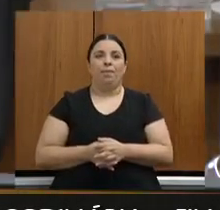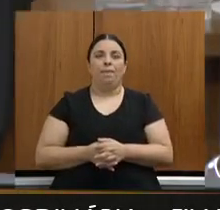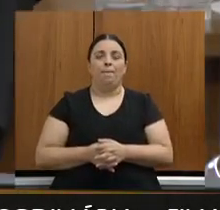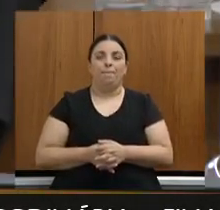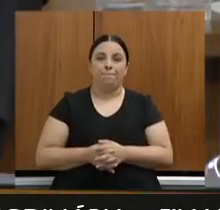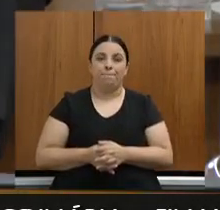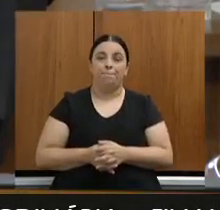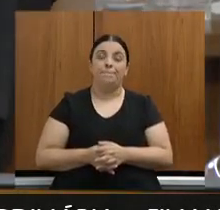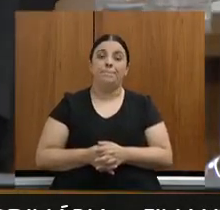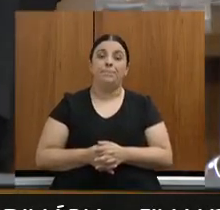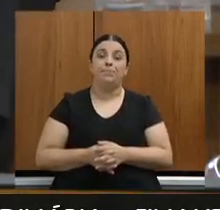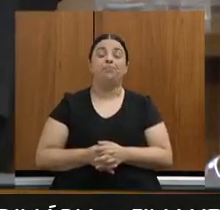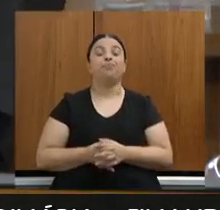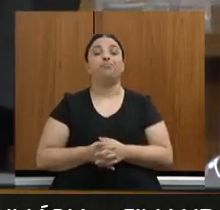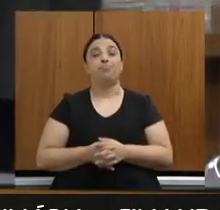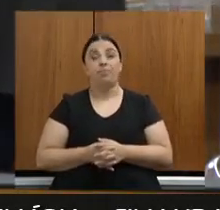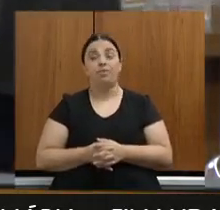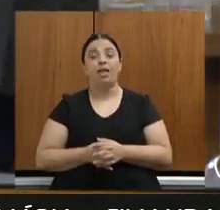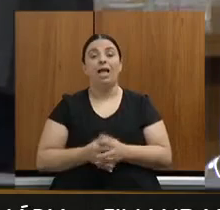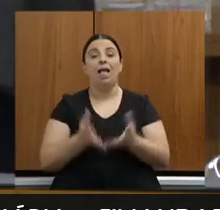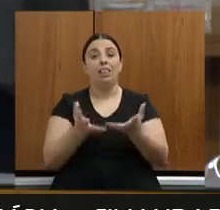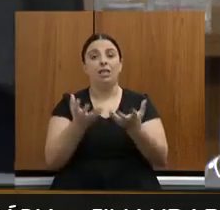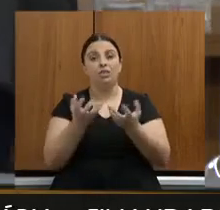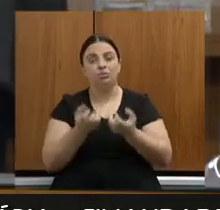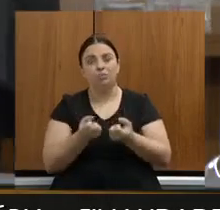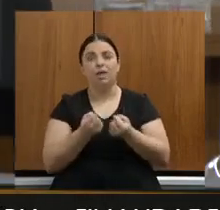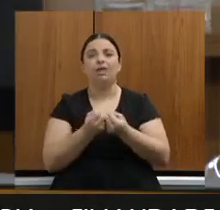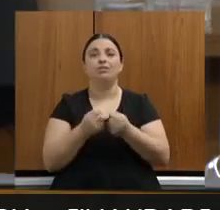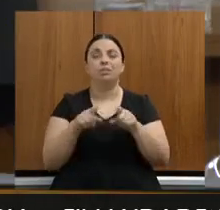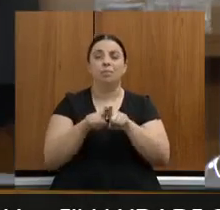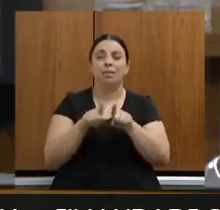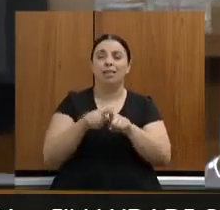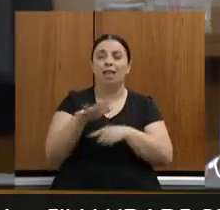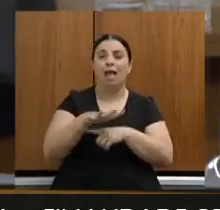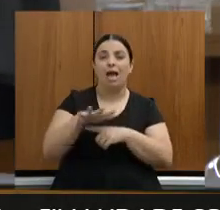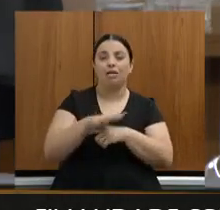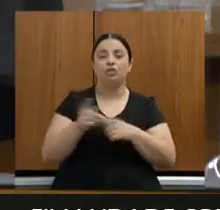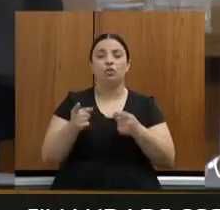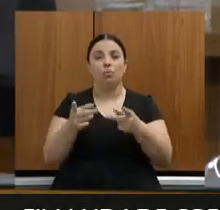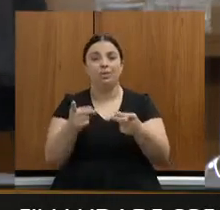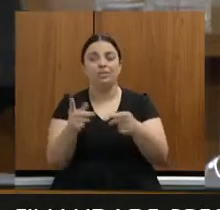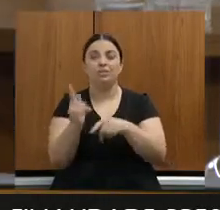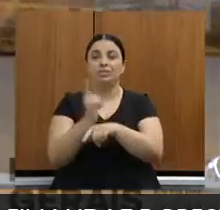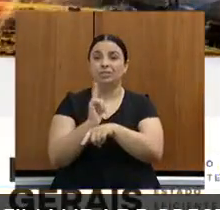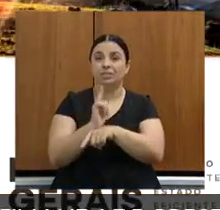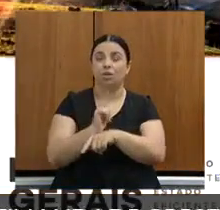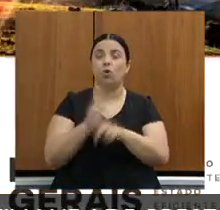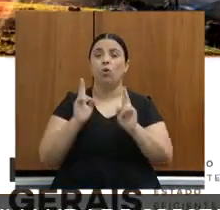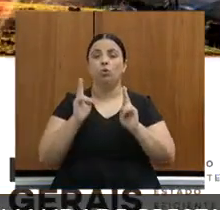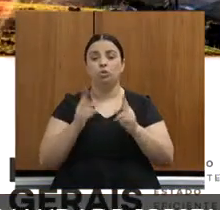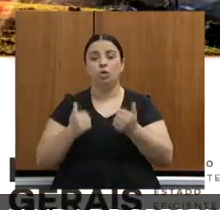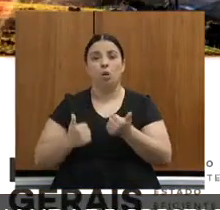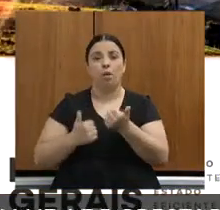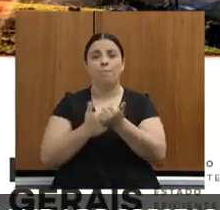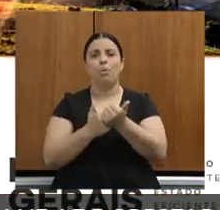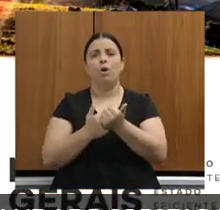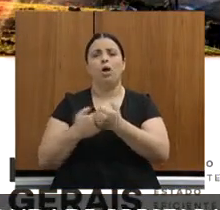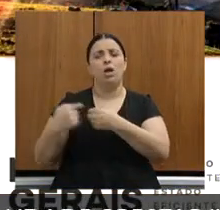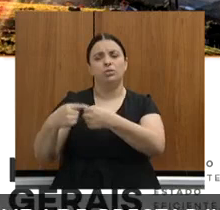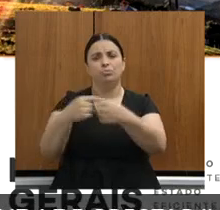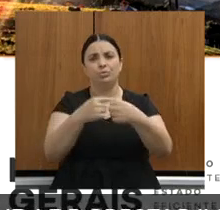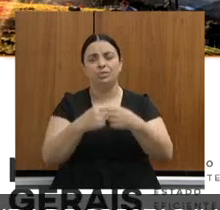e também atendimentos e na área de comercialização e gestão continuando no apoio aos municípios na reorganização